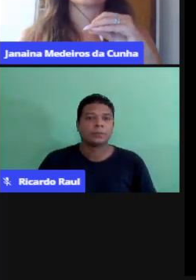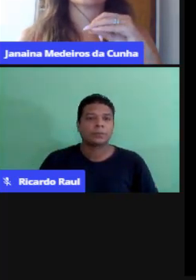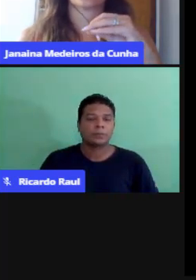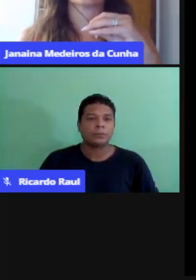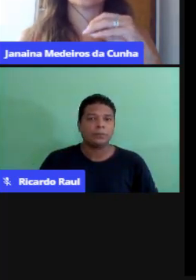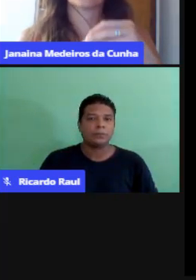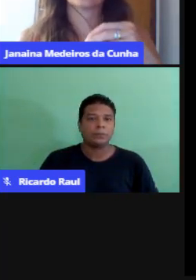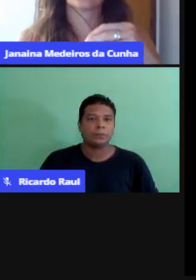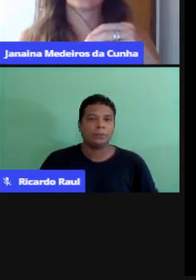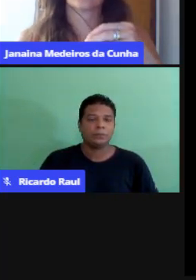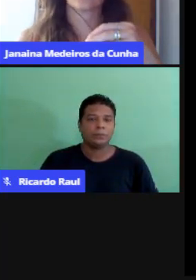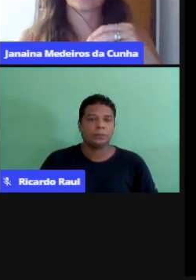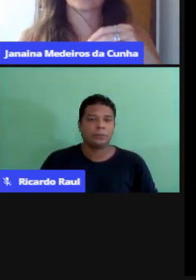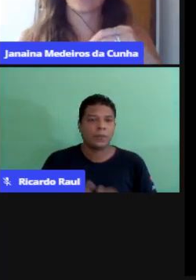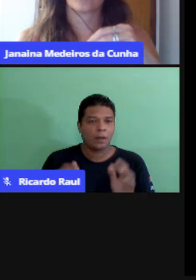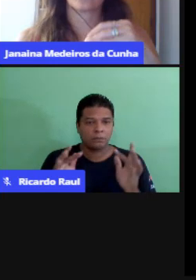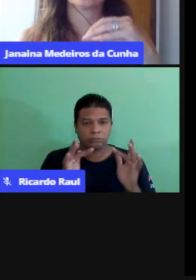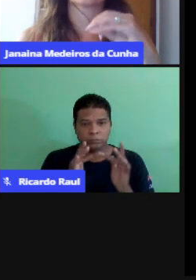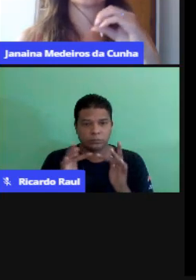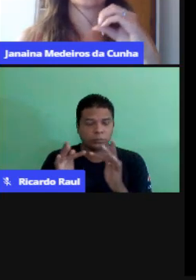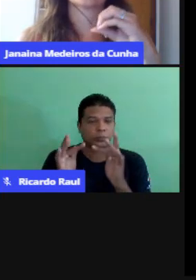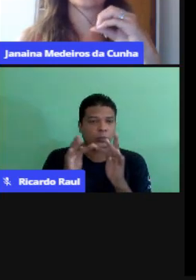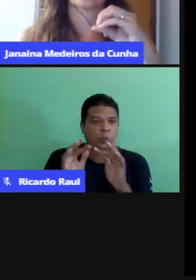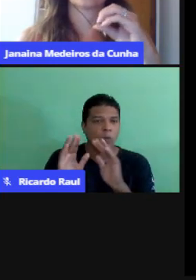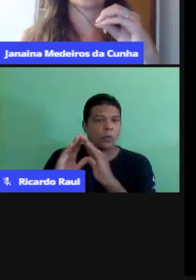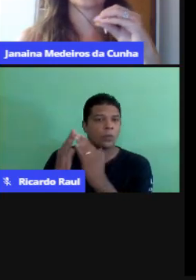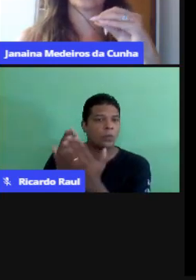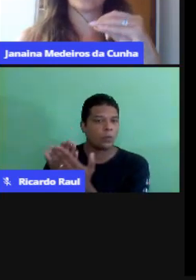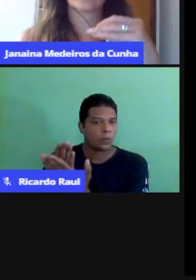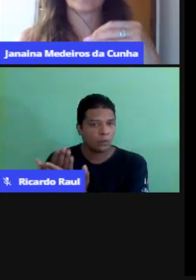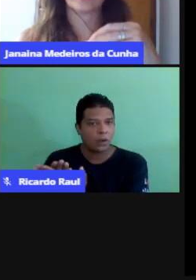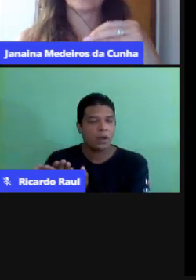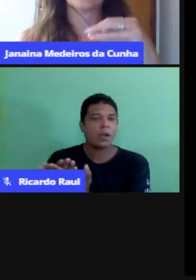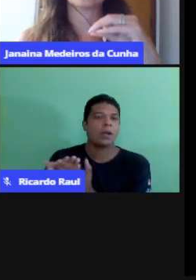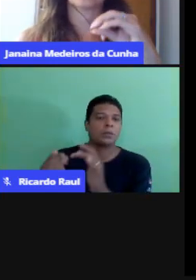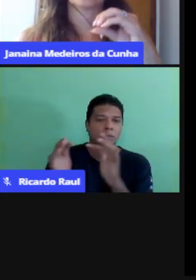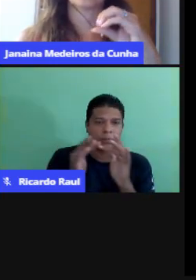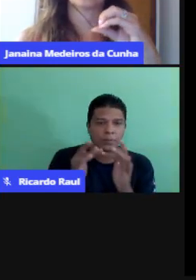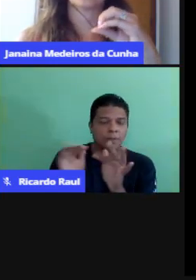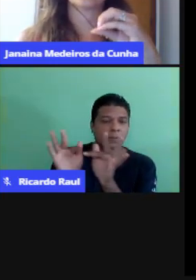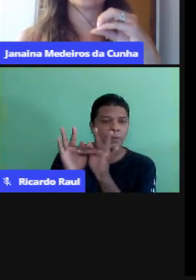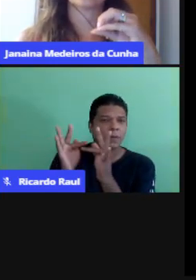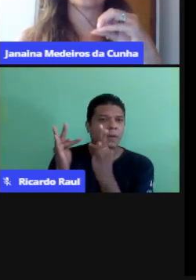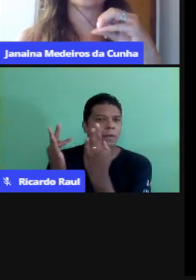Então, esse contato com a escola, esse contato com a família,